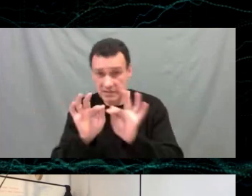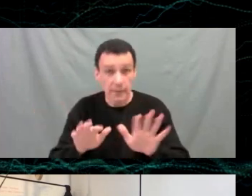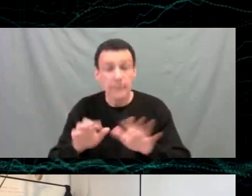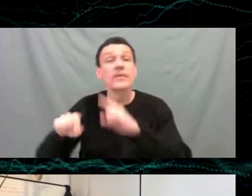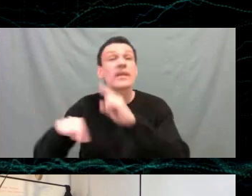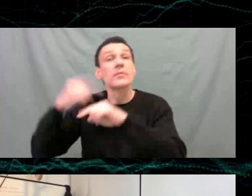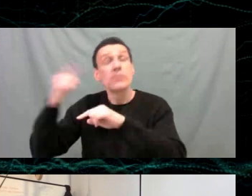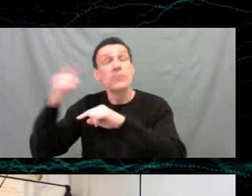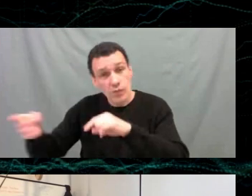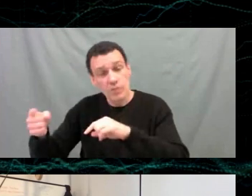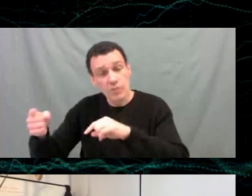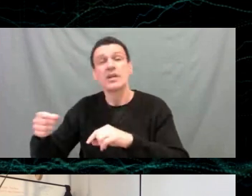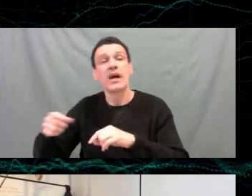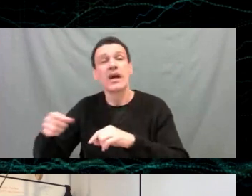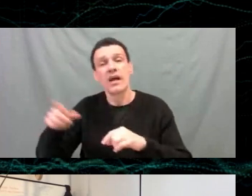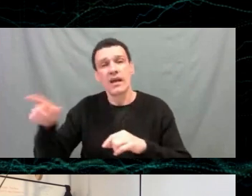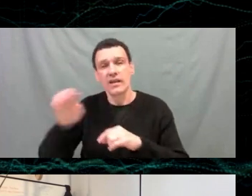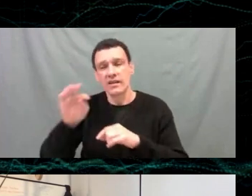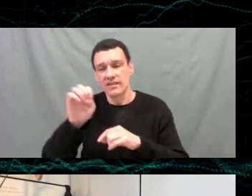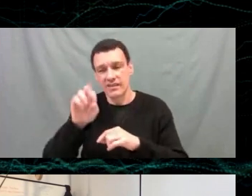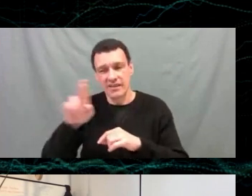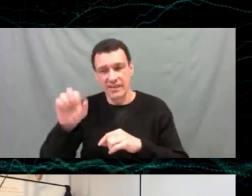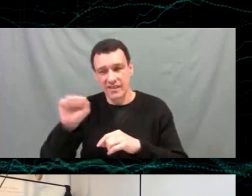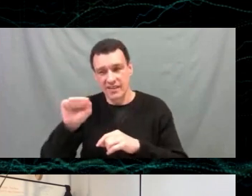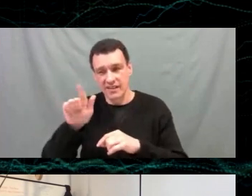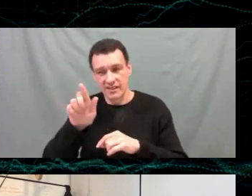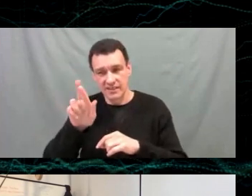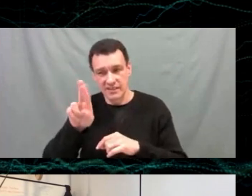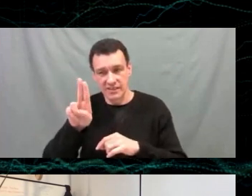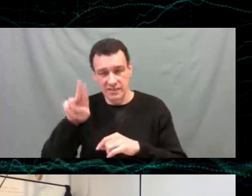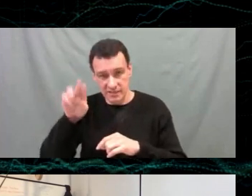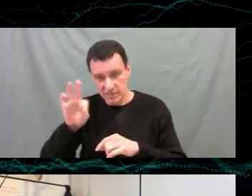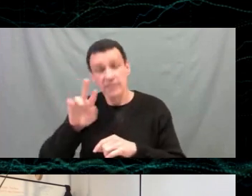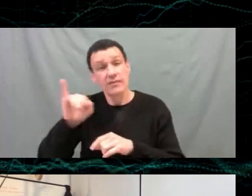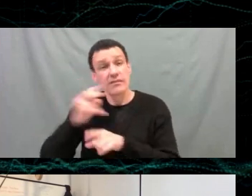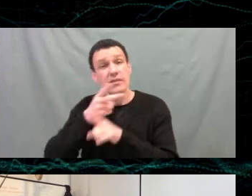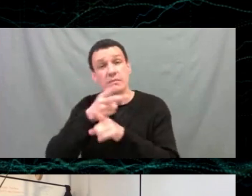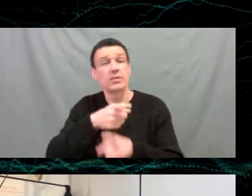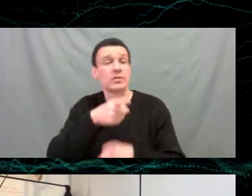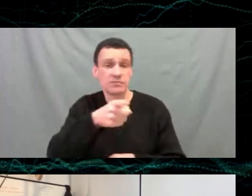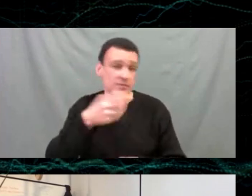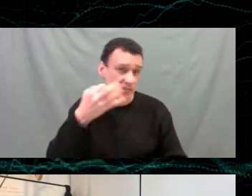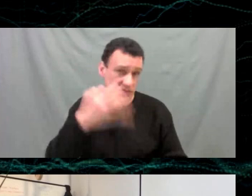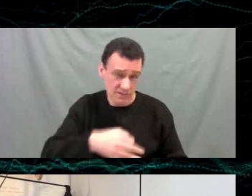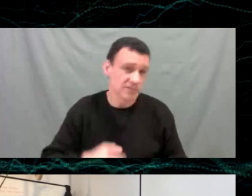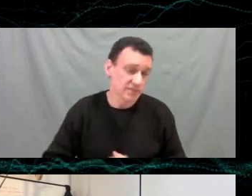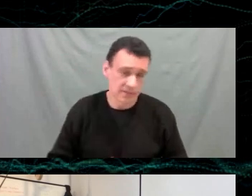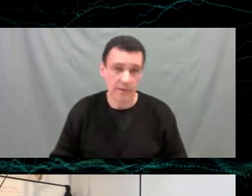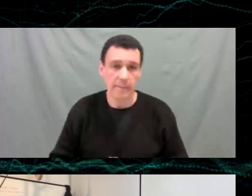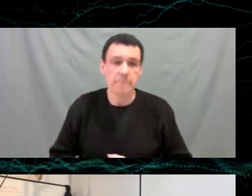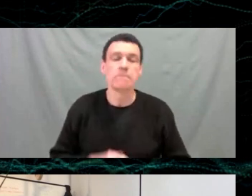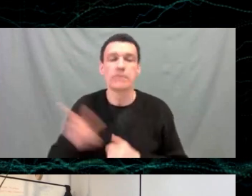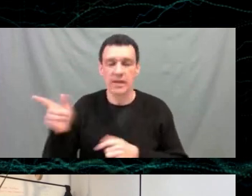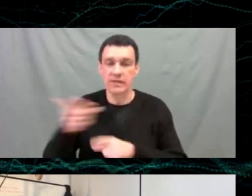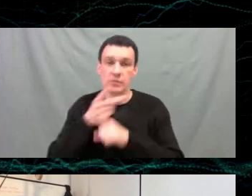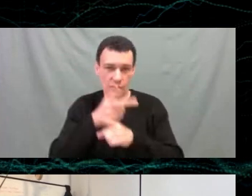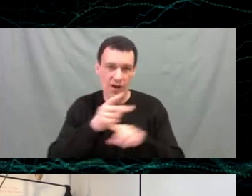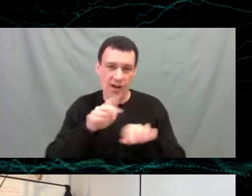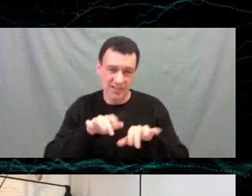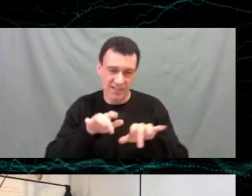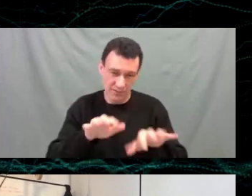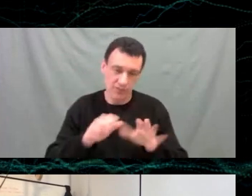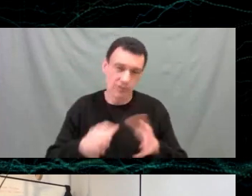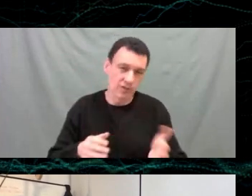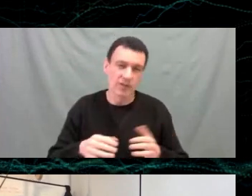Então é exatamente isso. Então, ó, o find impaired folders vai procurar um arquivo chamado env.yaml e esse